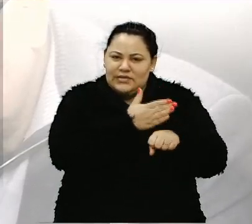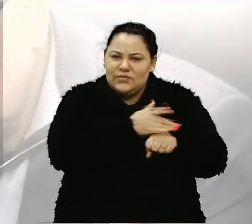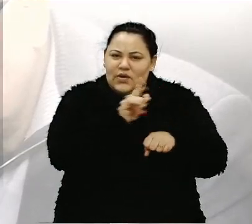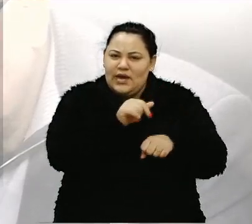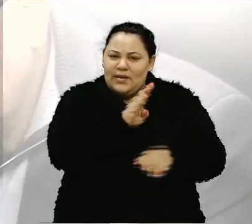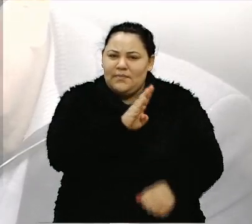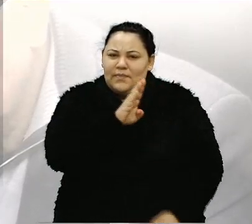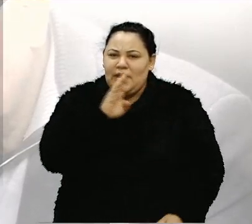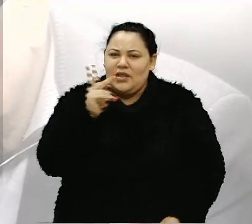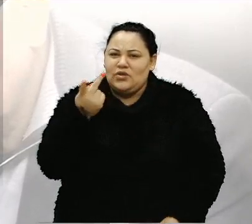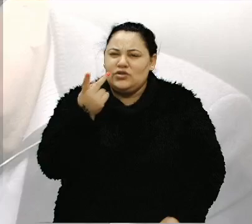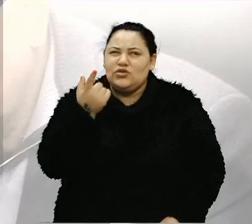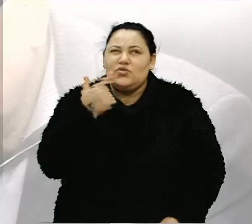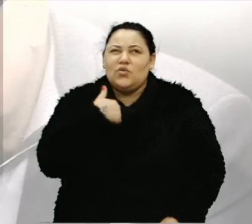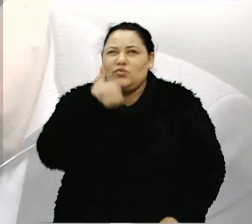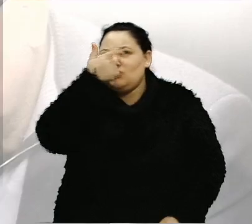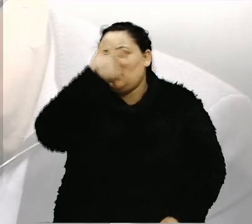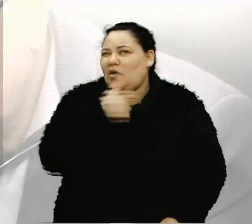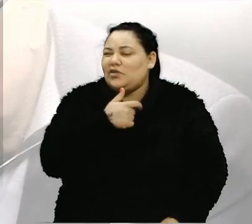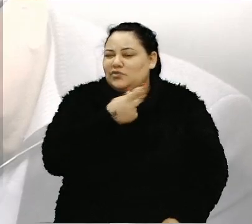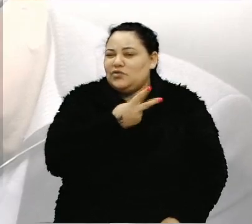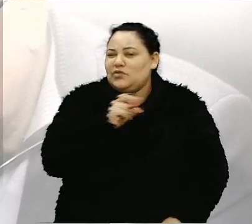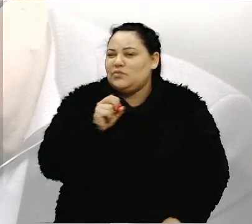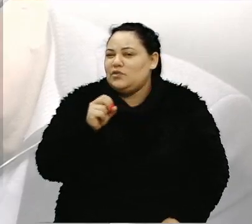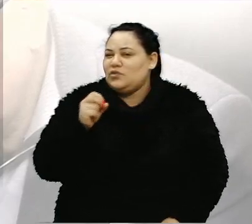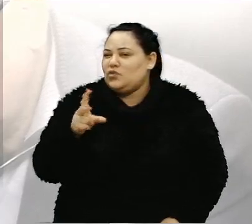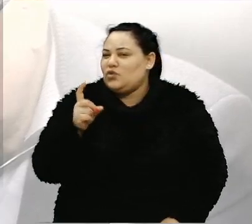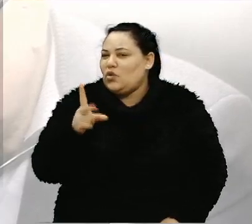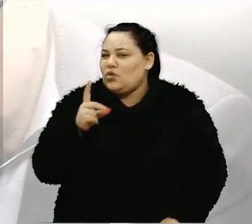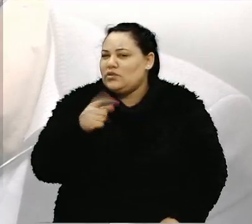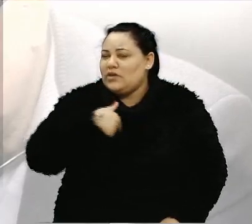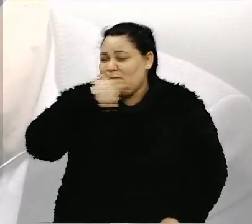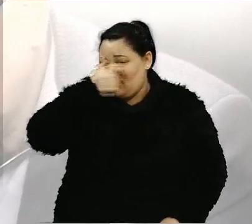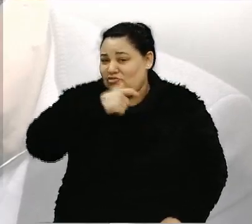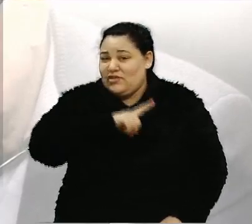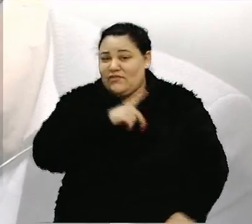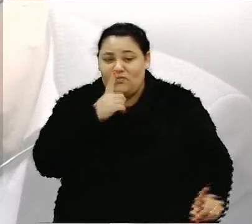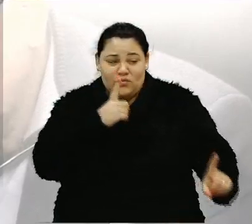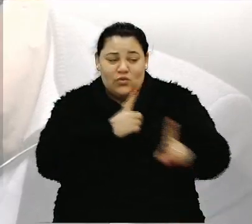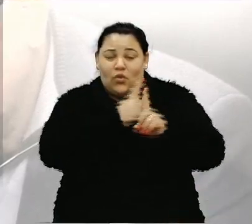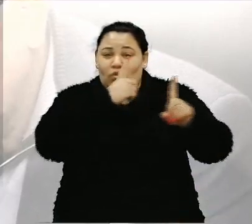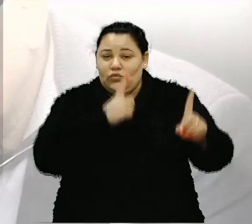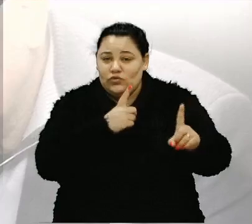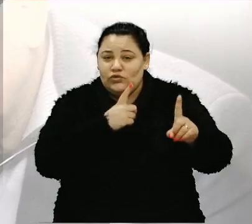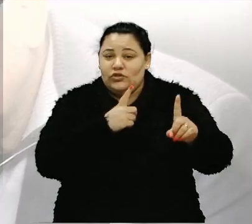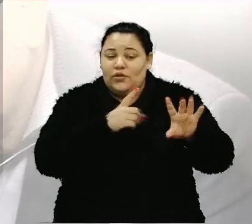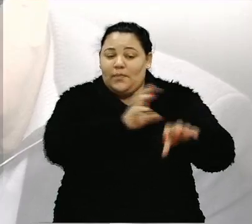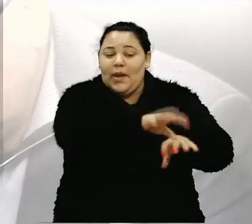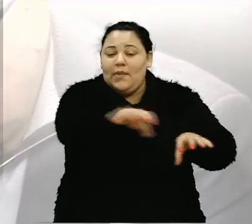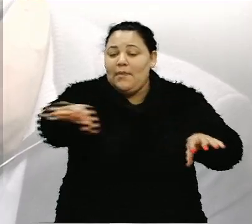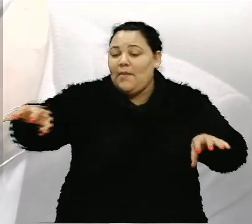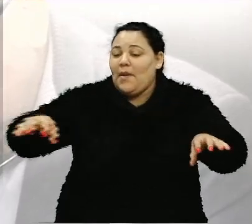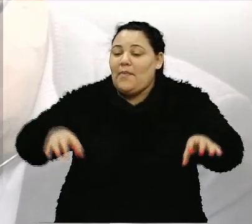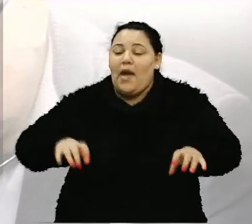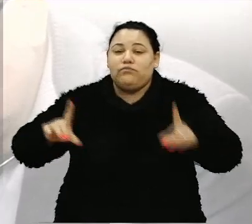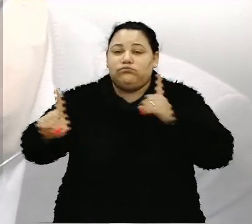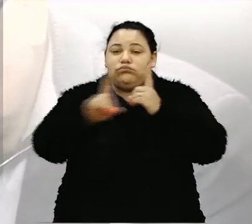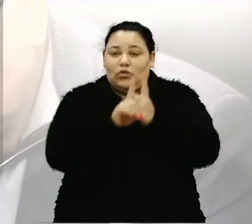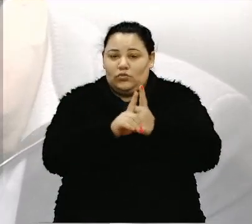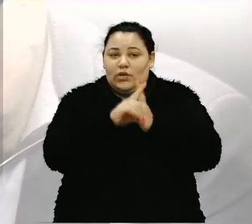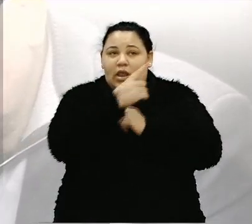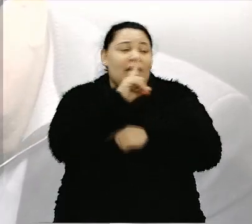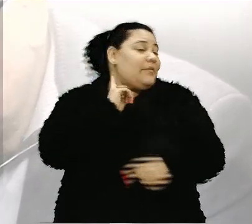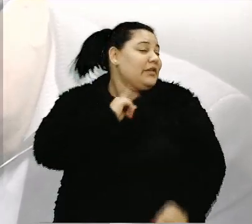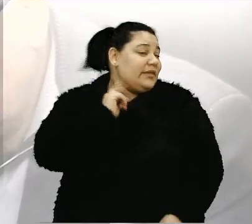ainda em 2012, se eu não me engano, num grande encontro da rede Mercocidades lá em Minas Gerais. Então, votarei favorável,